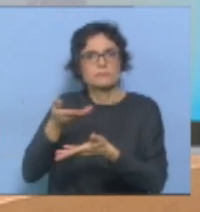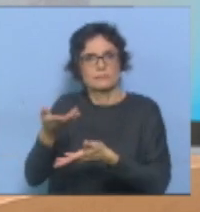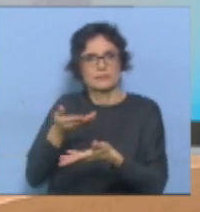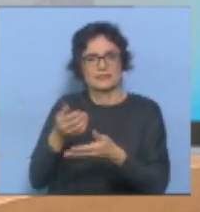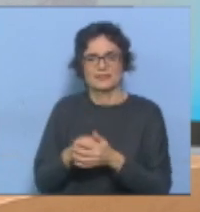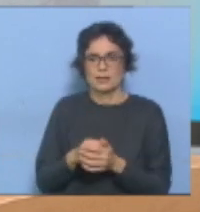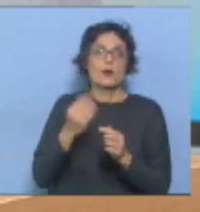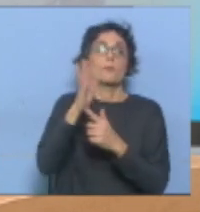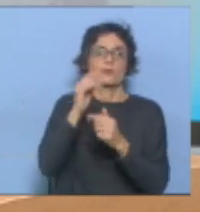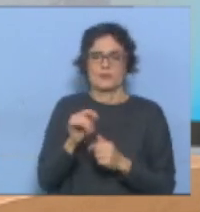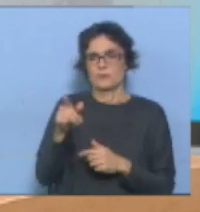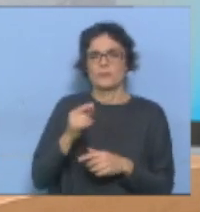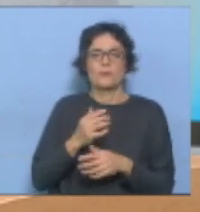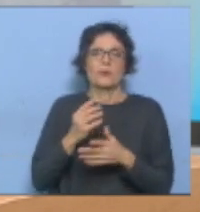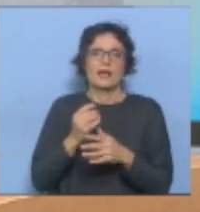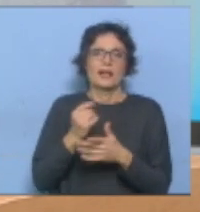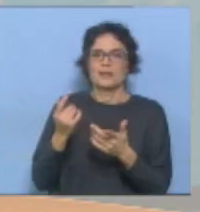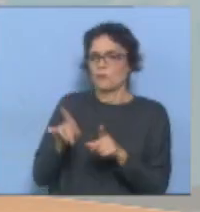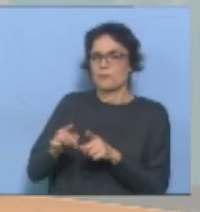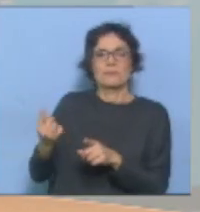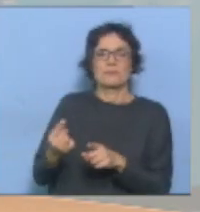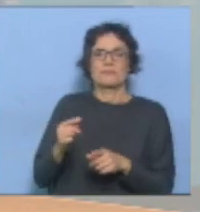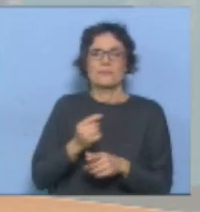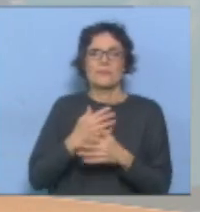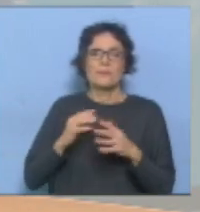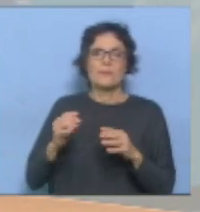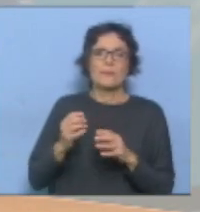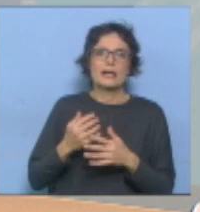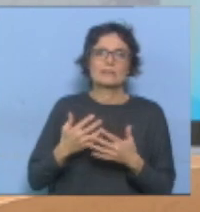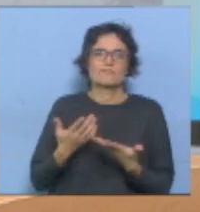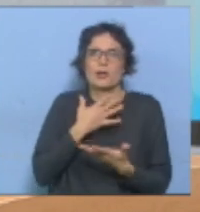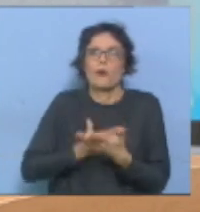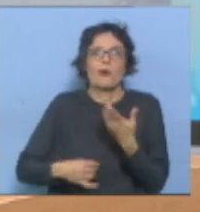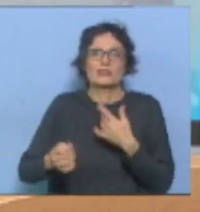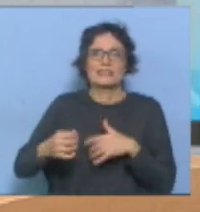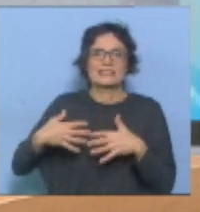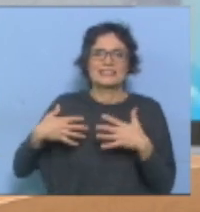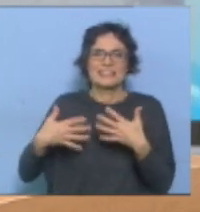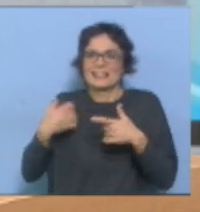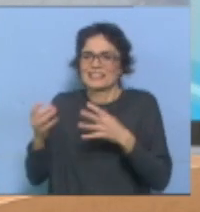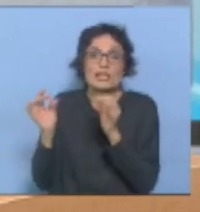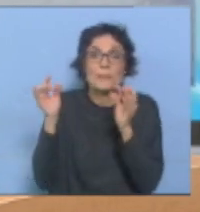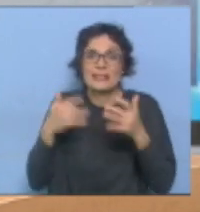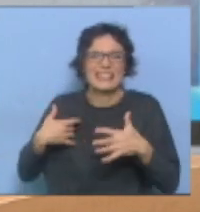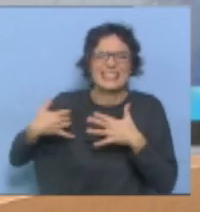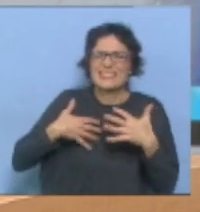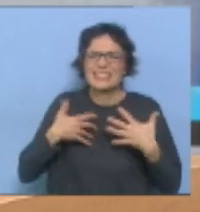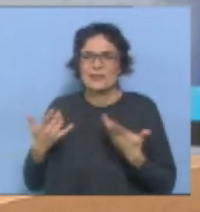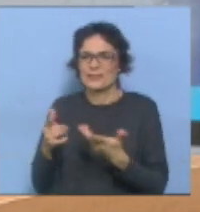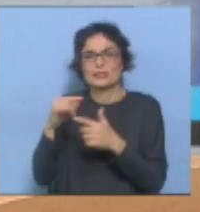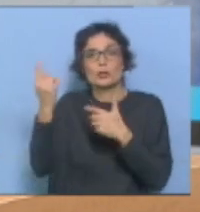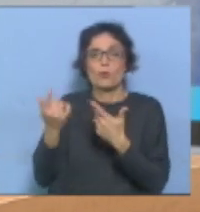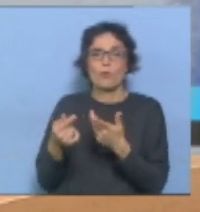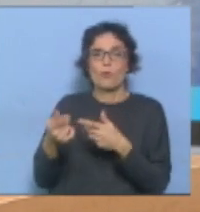fazer cócegas, e há uma irmã que gosta mais de tomar conta e ajudar nas refeições, e há um irmão... O irmão, então,